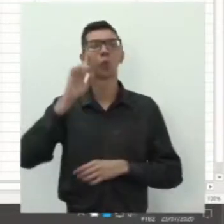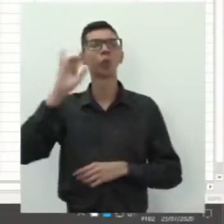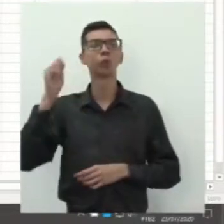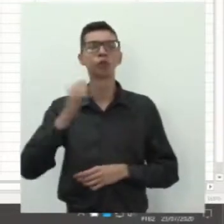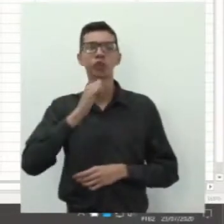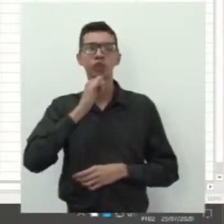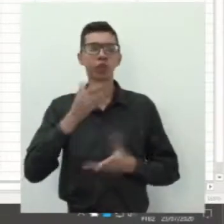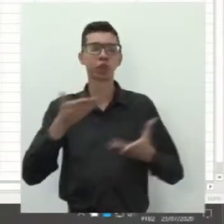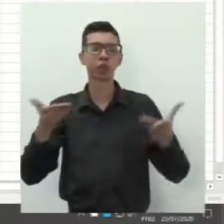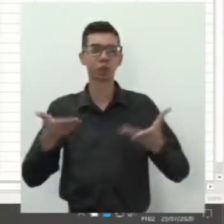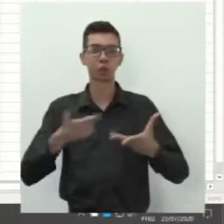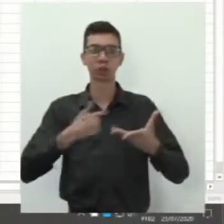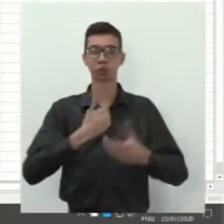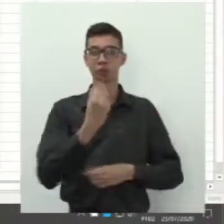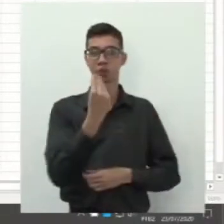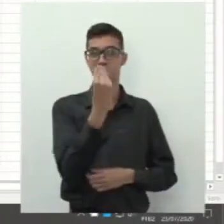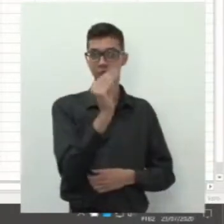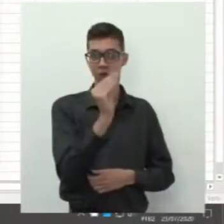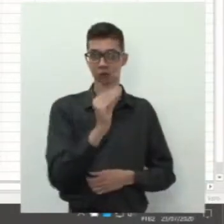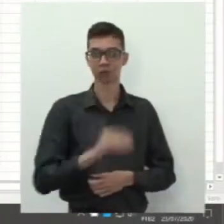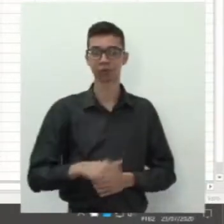data de hoje,